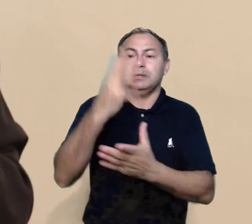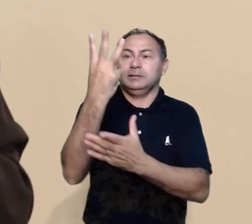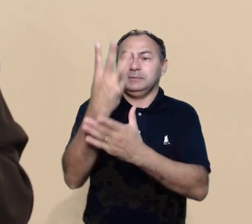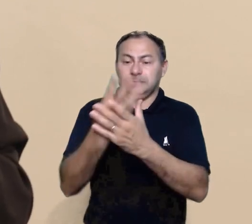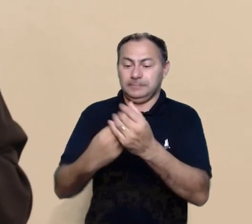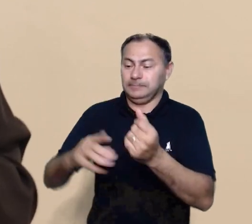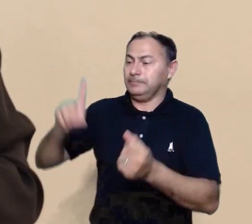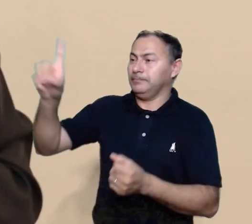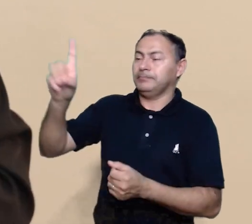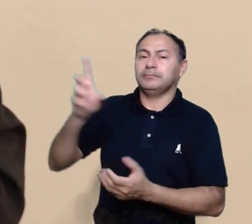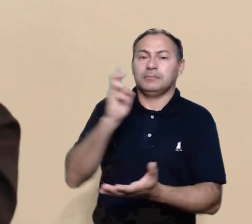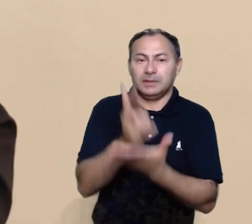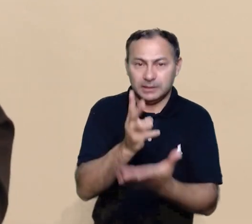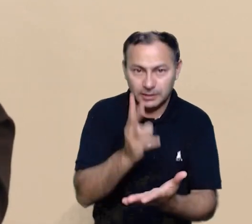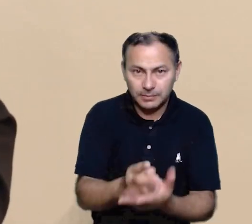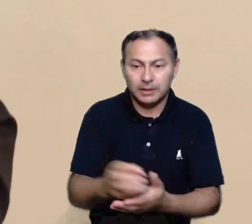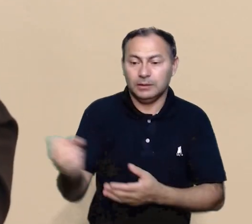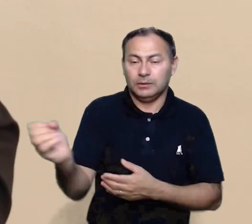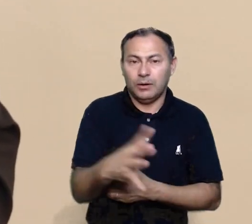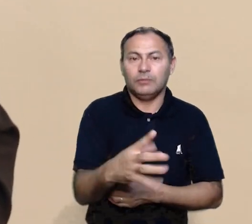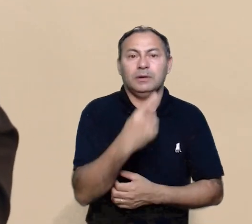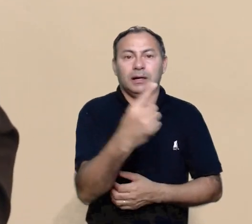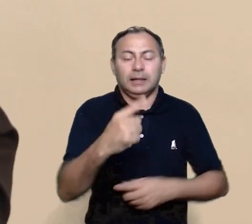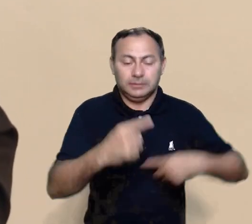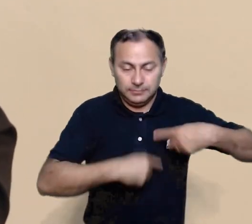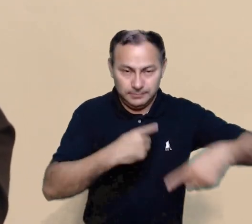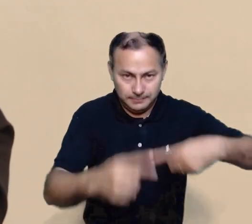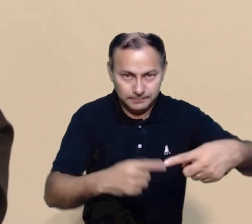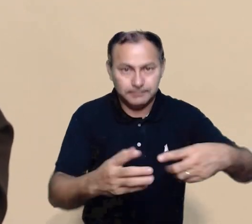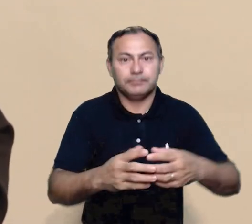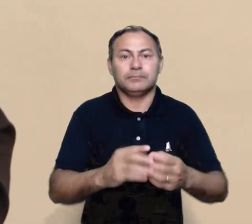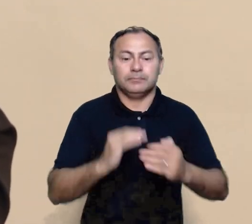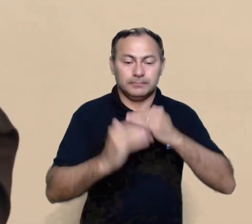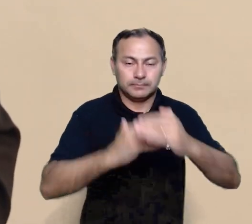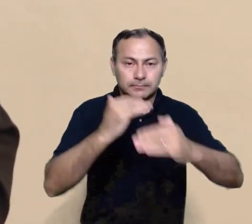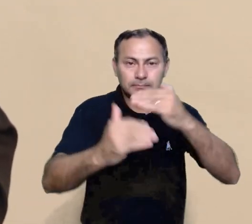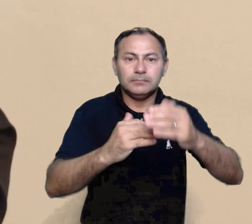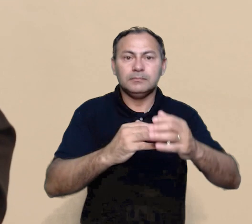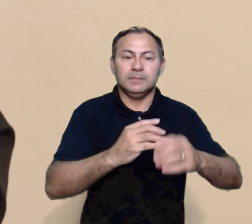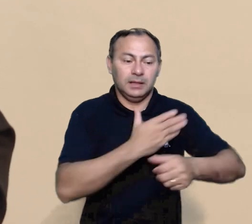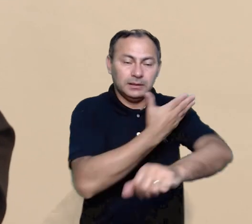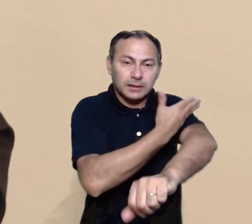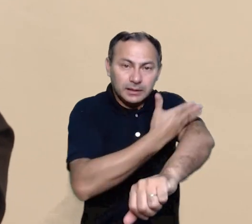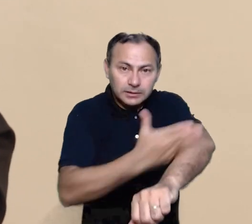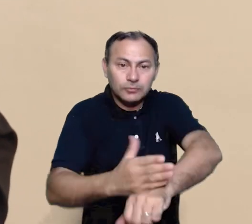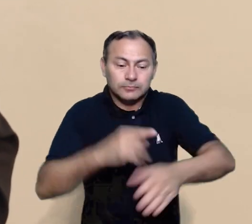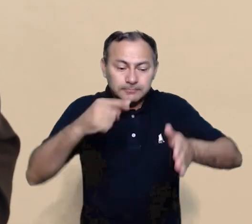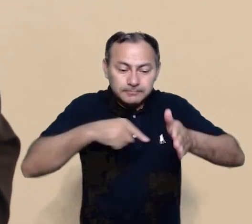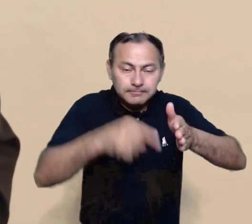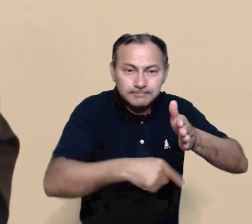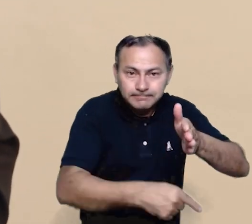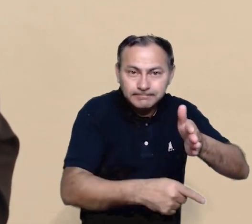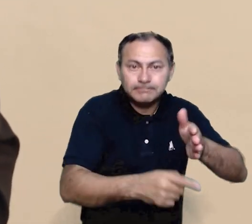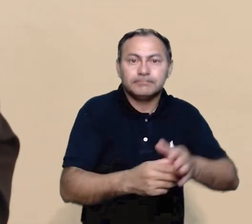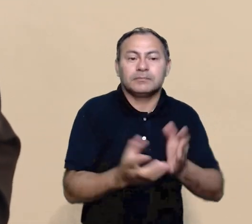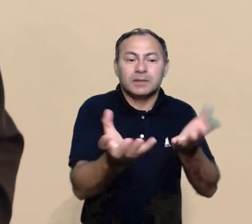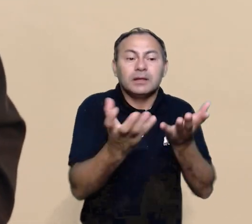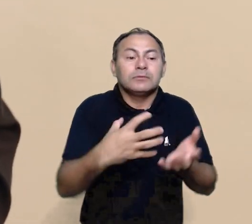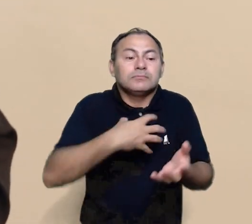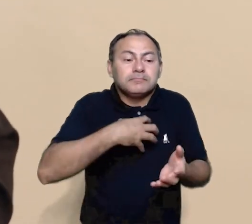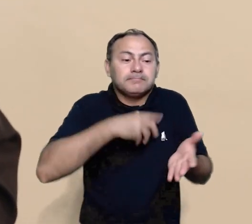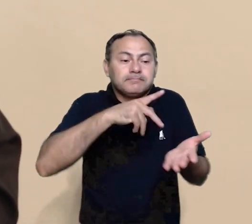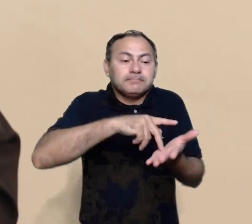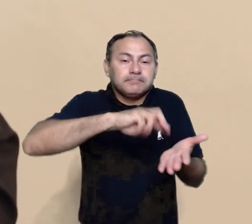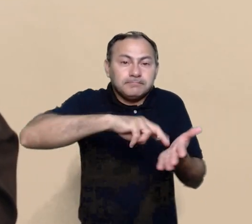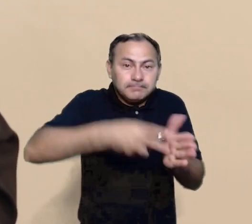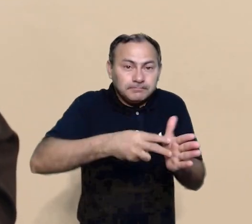mesma Trindade que é sempre nova a cada geração desenvolver a tradição e aprofundá-la buscar